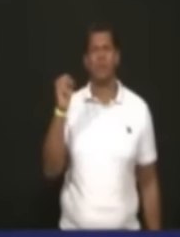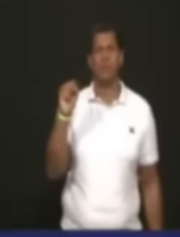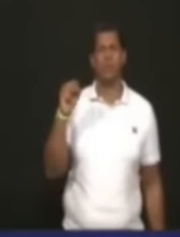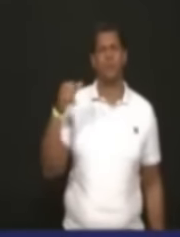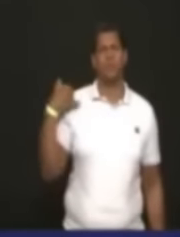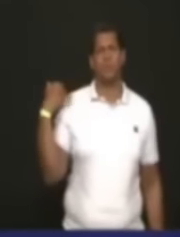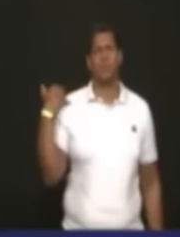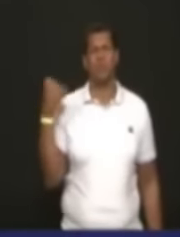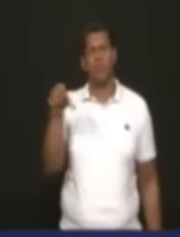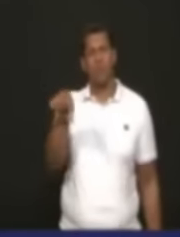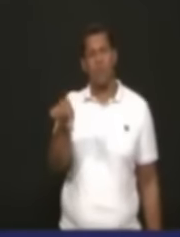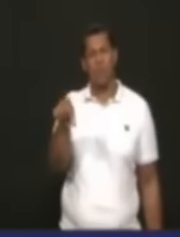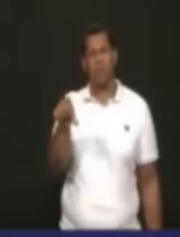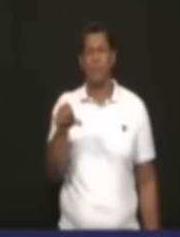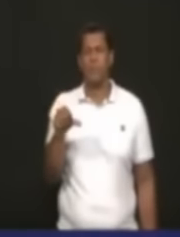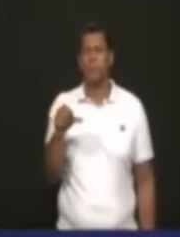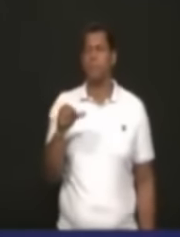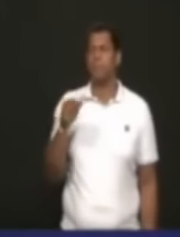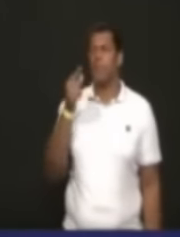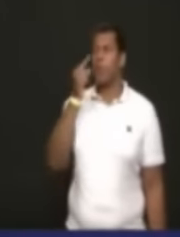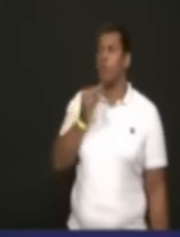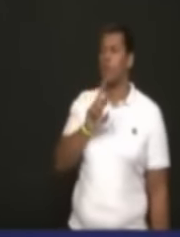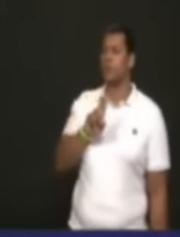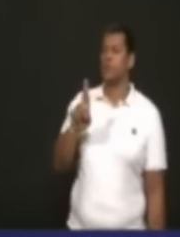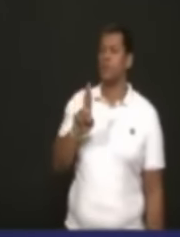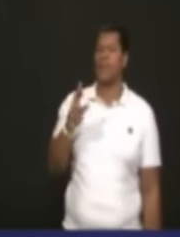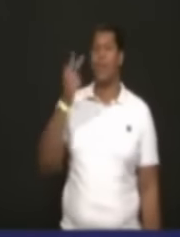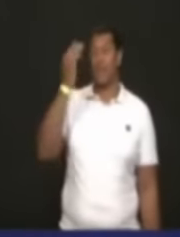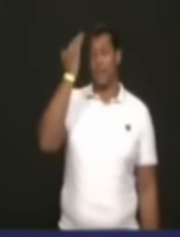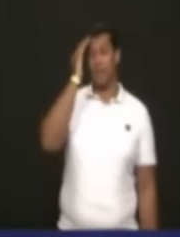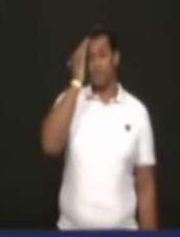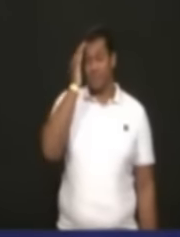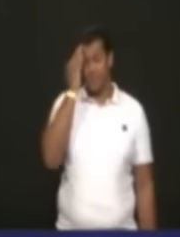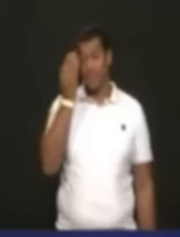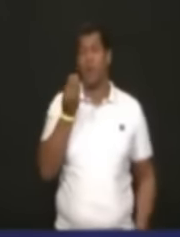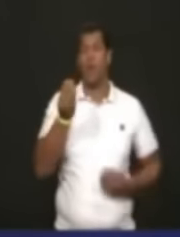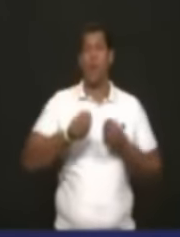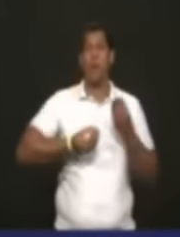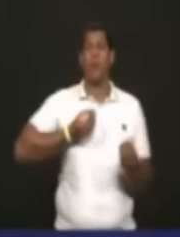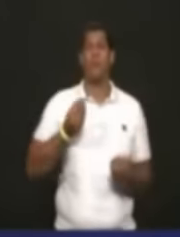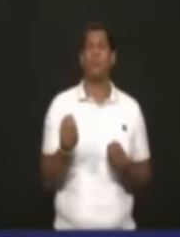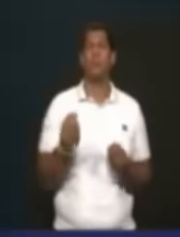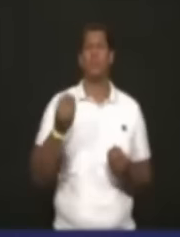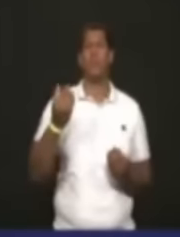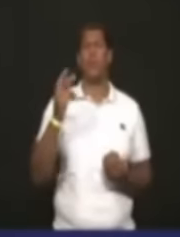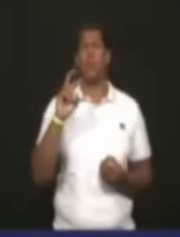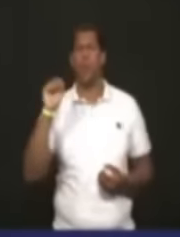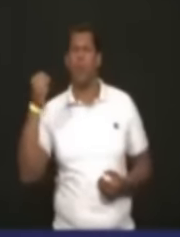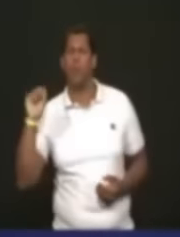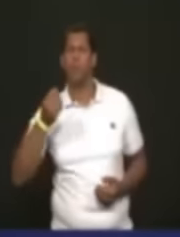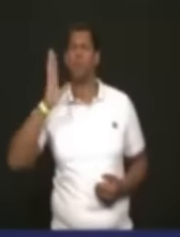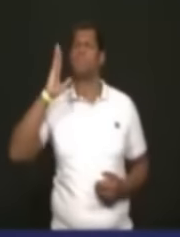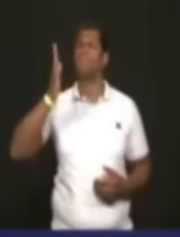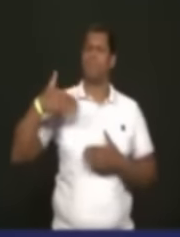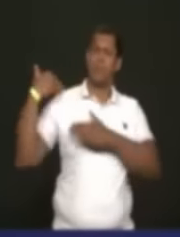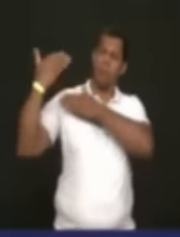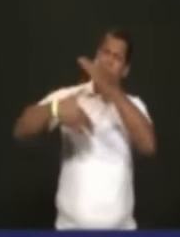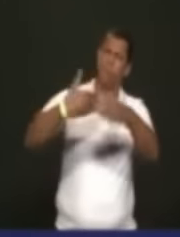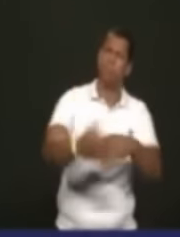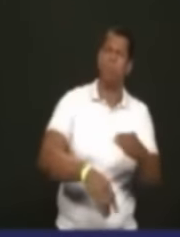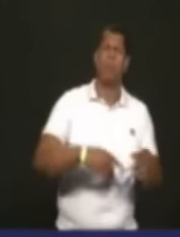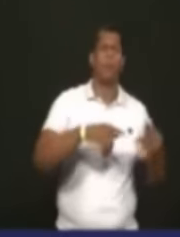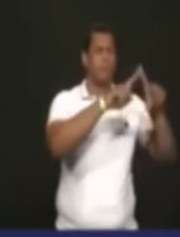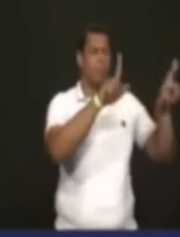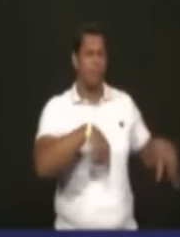Ô, Marina, eu entendo, e assim que eu fiz na minha vida toda, inclusive como vereador durante 8 anos, eu participei e votei do Plano Municipal de